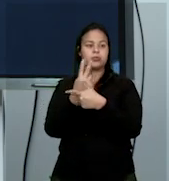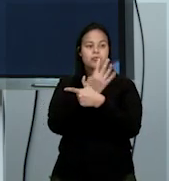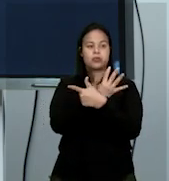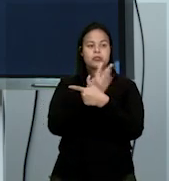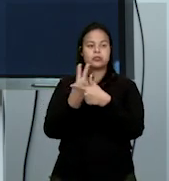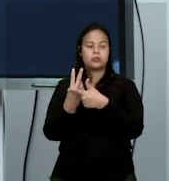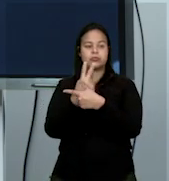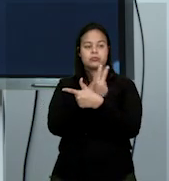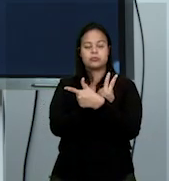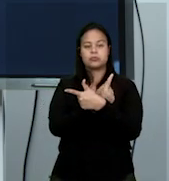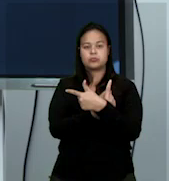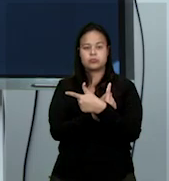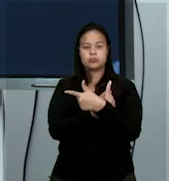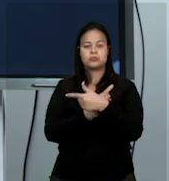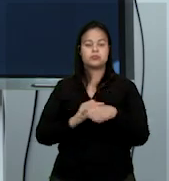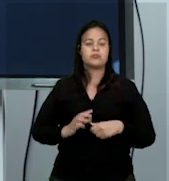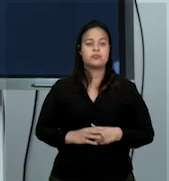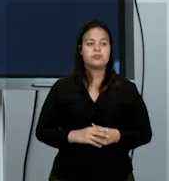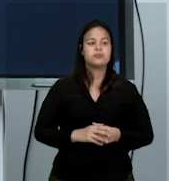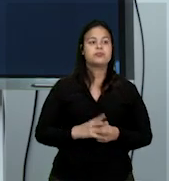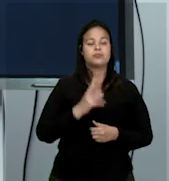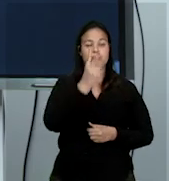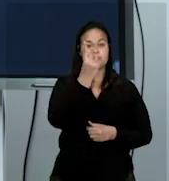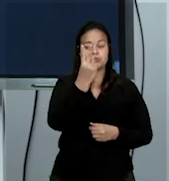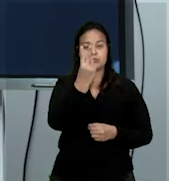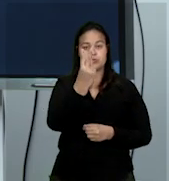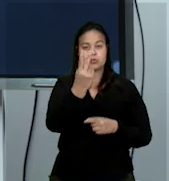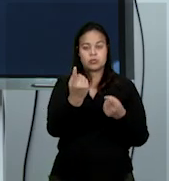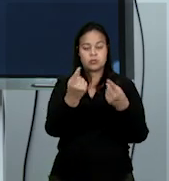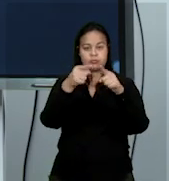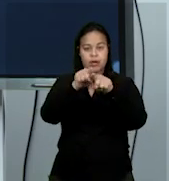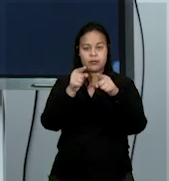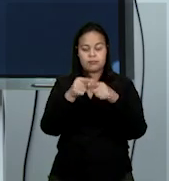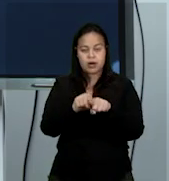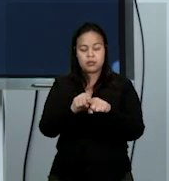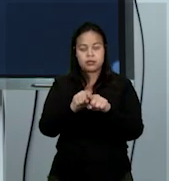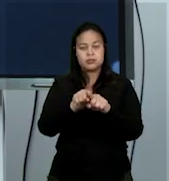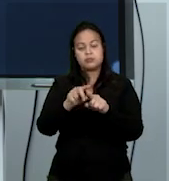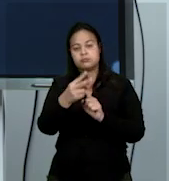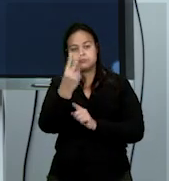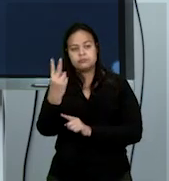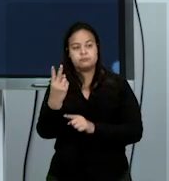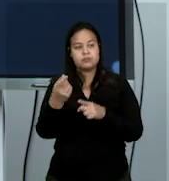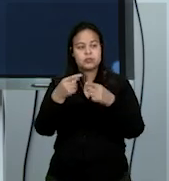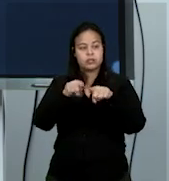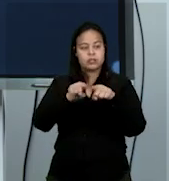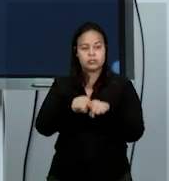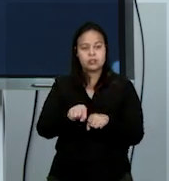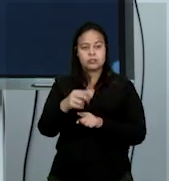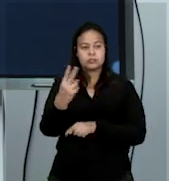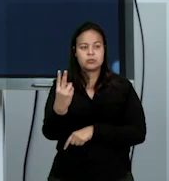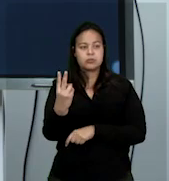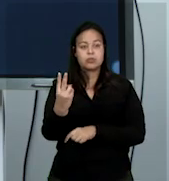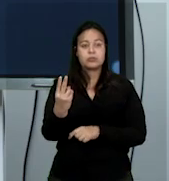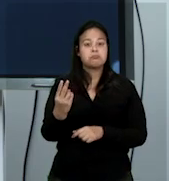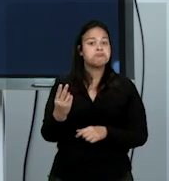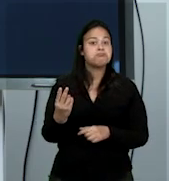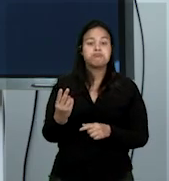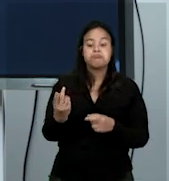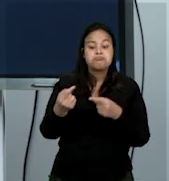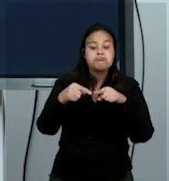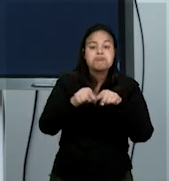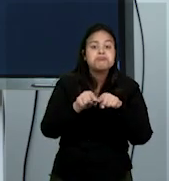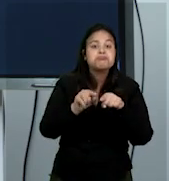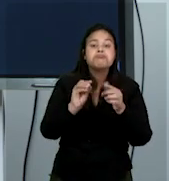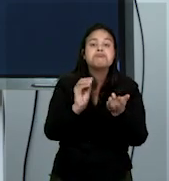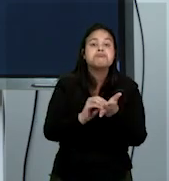1. Tá vendo, ó? Esses 2 sai um 2, esses 2 sai um 2, e esse aqui, ó, não tem irmãozinho. Aquilo que eu